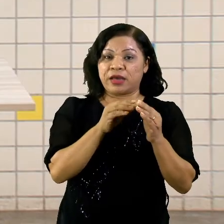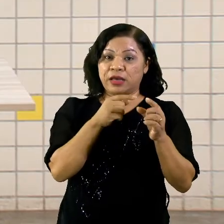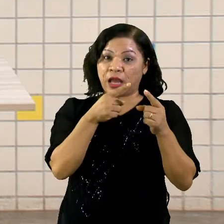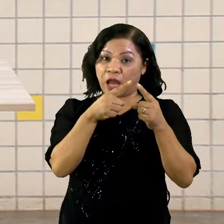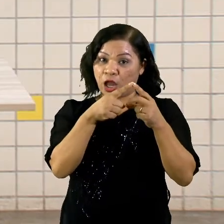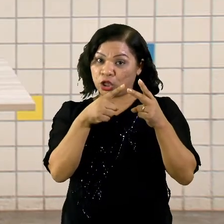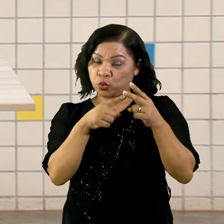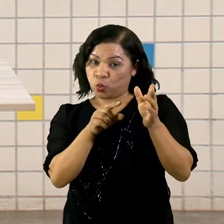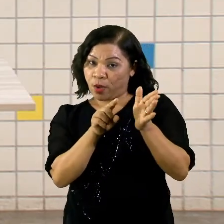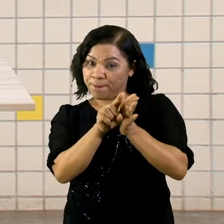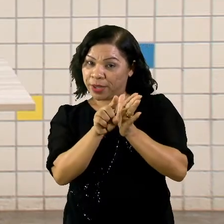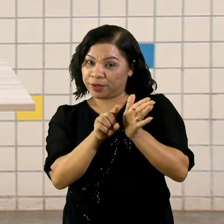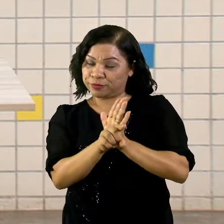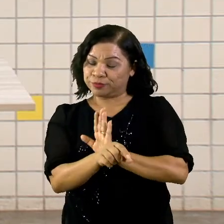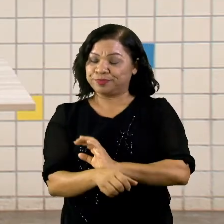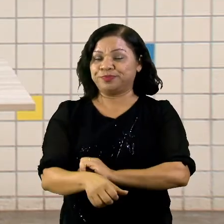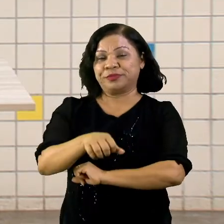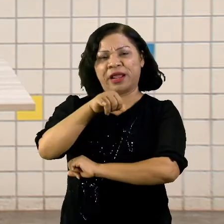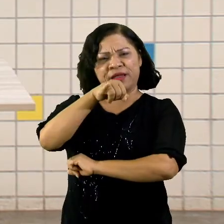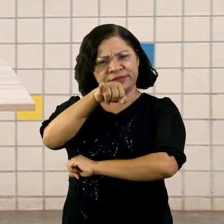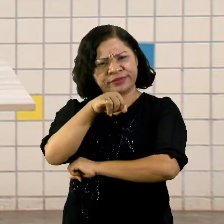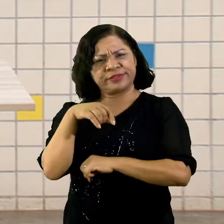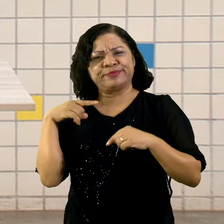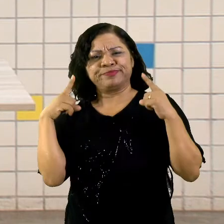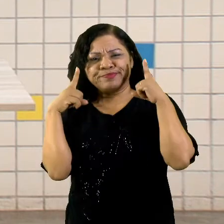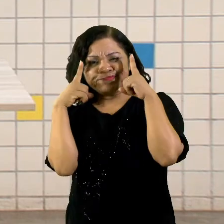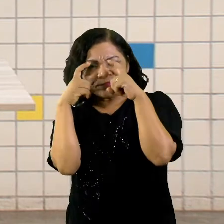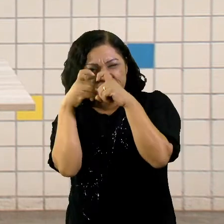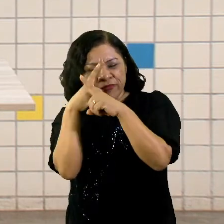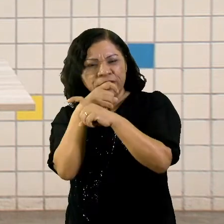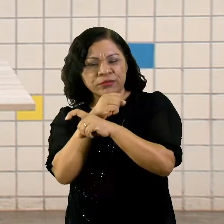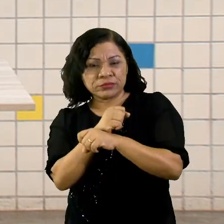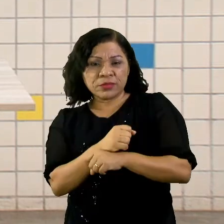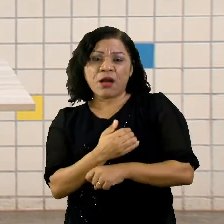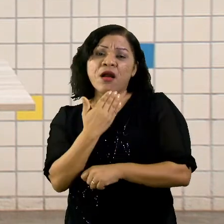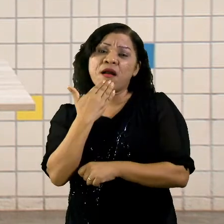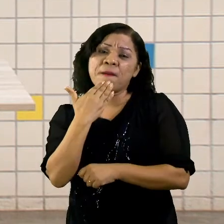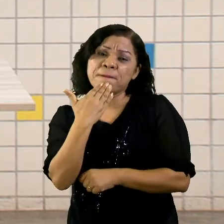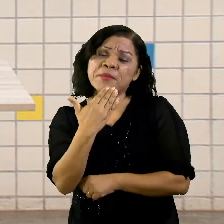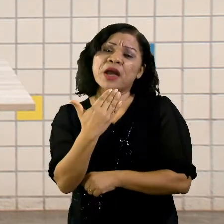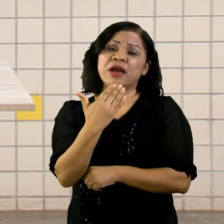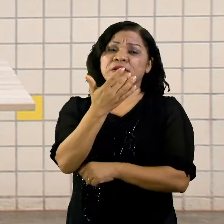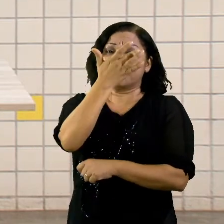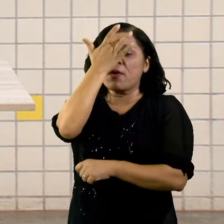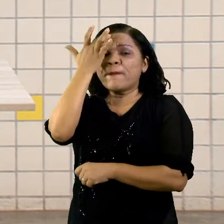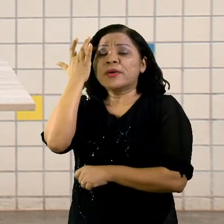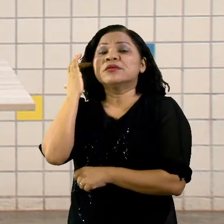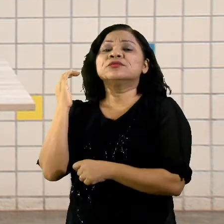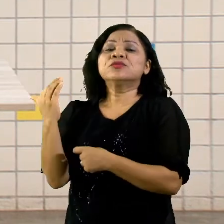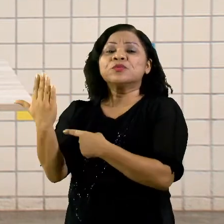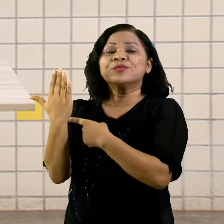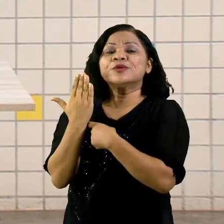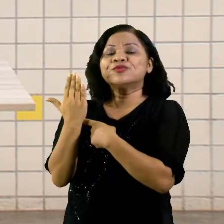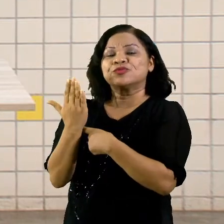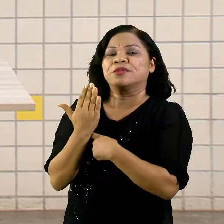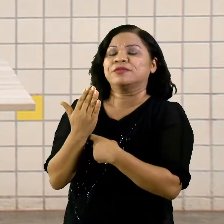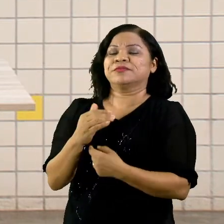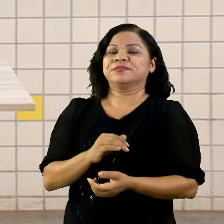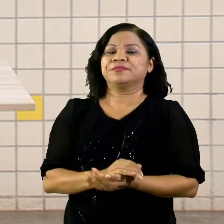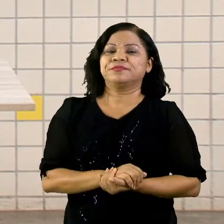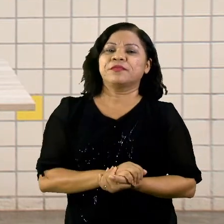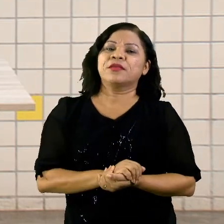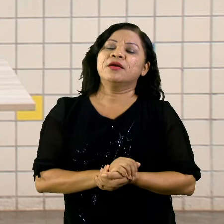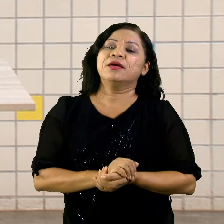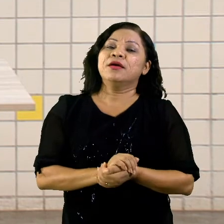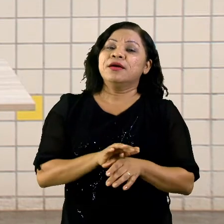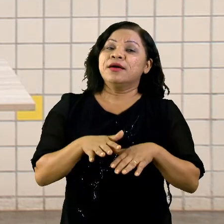você tiver dificuldade, peça para alguém da sua casa te ajudar. Bom, depois